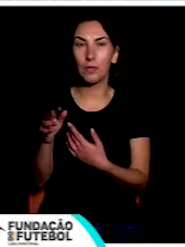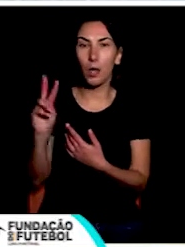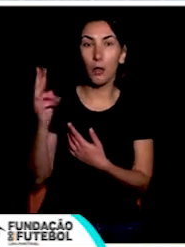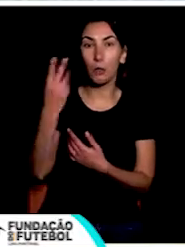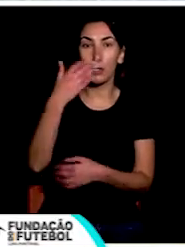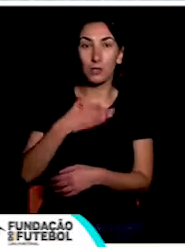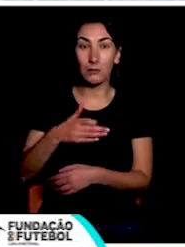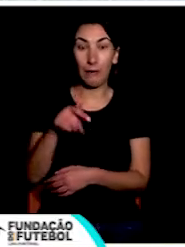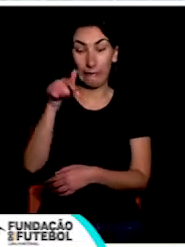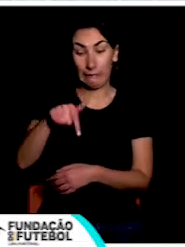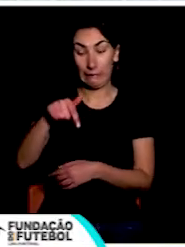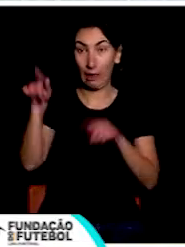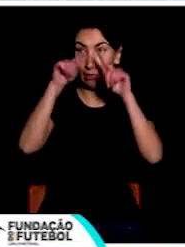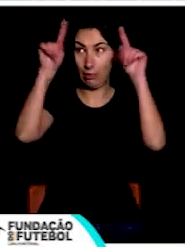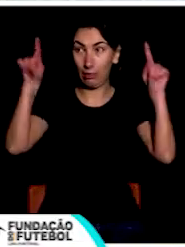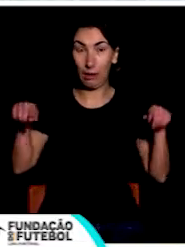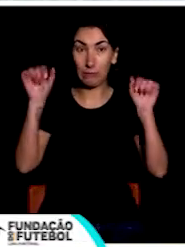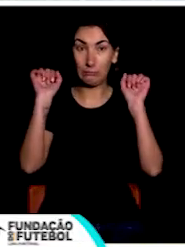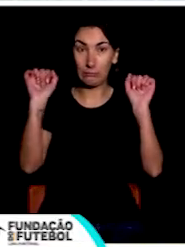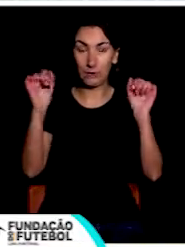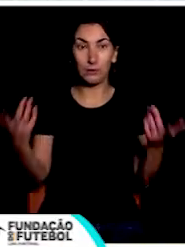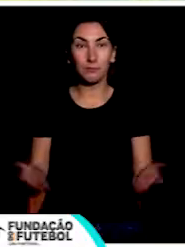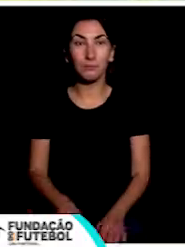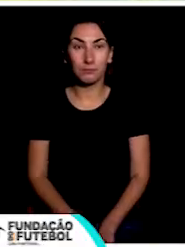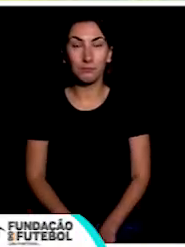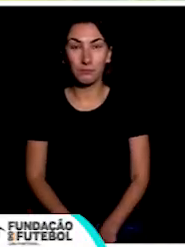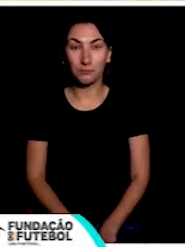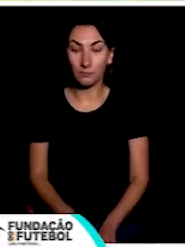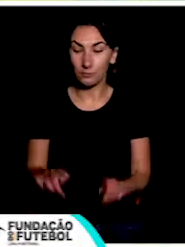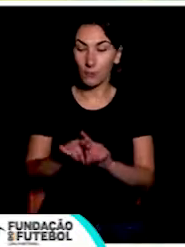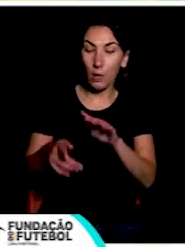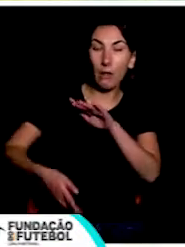Jogámos agora há cerca de 2 semanas nesta baliza.